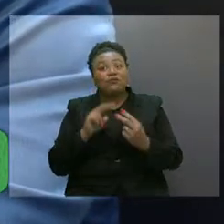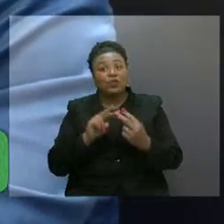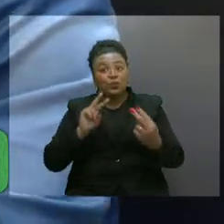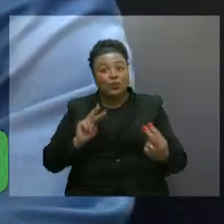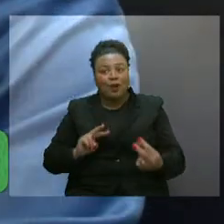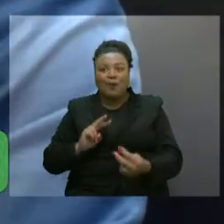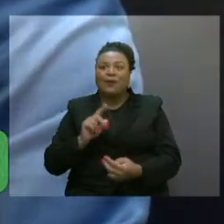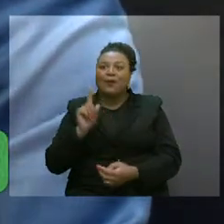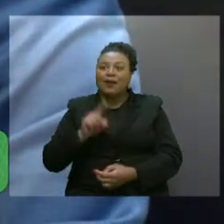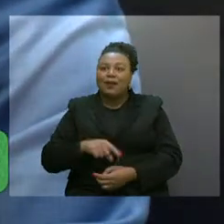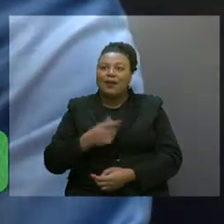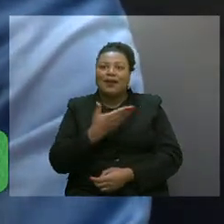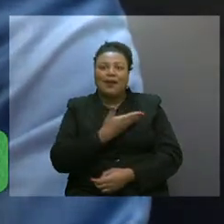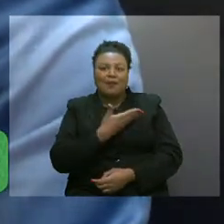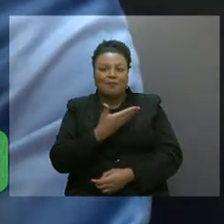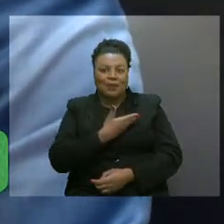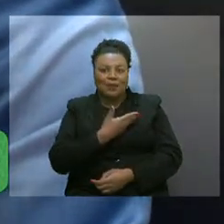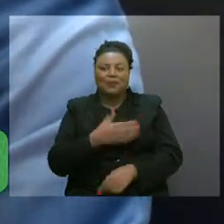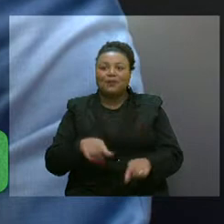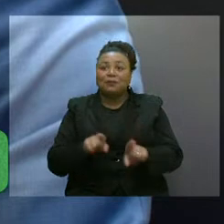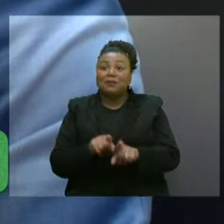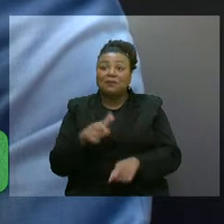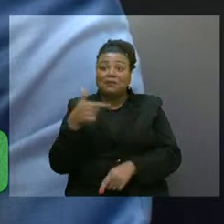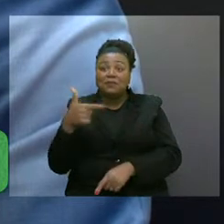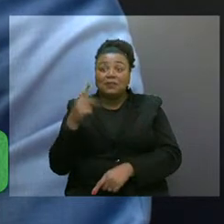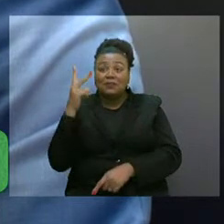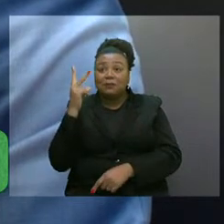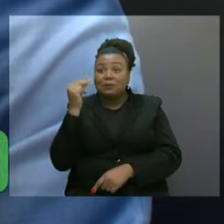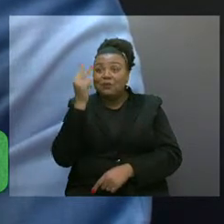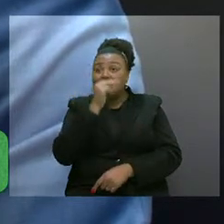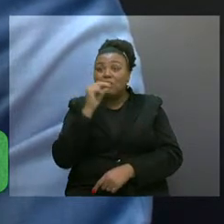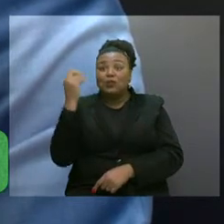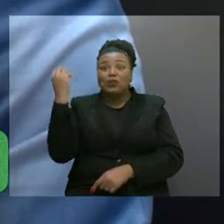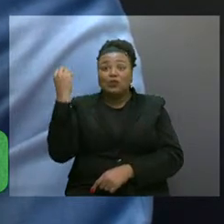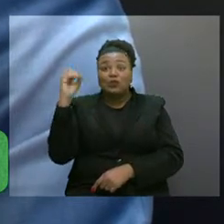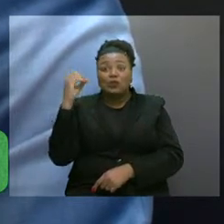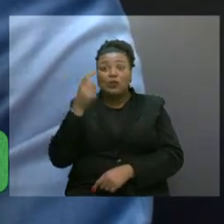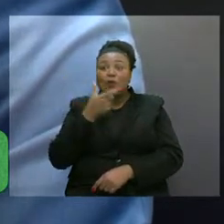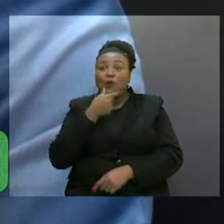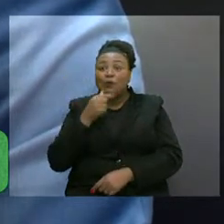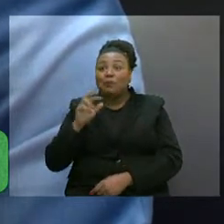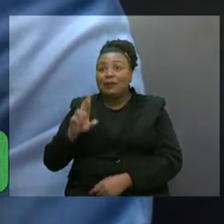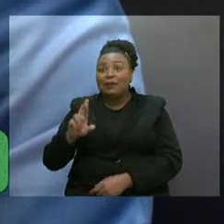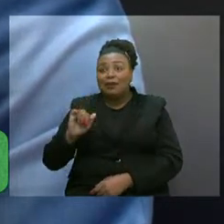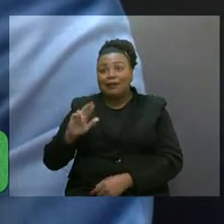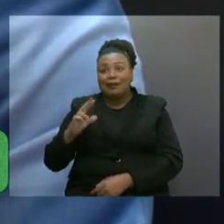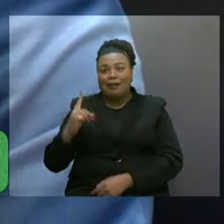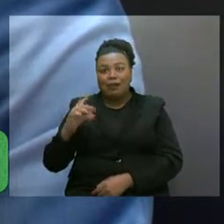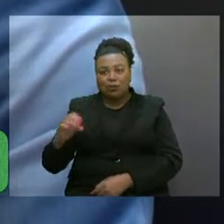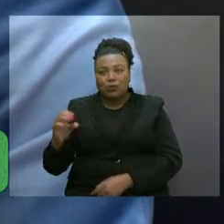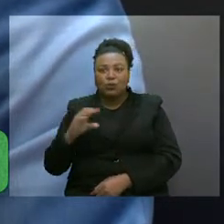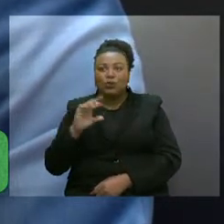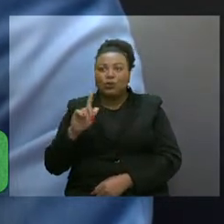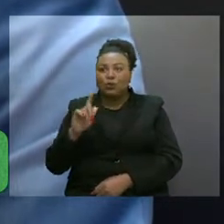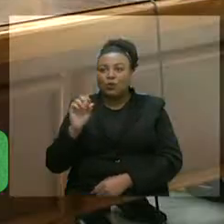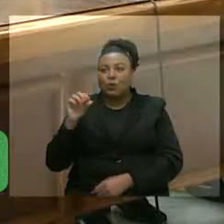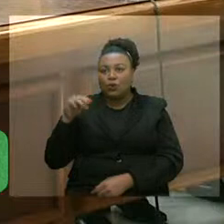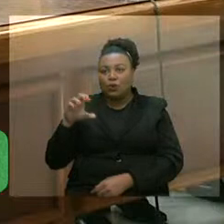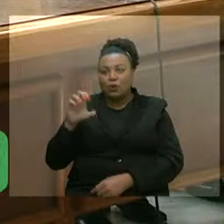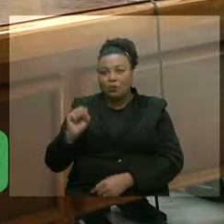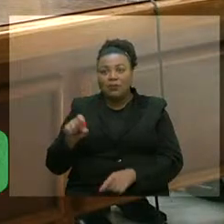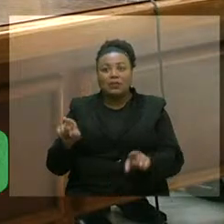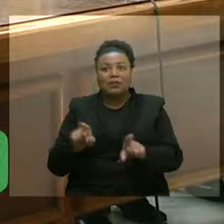Meu caro amigo, vice-prefeito de Porto Alegre, Ricardo Gomes, também